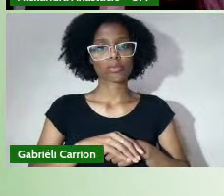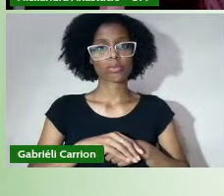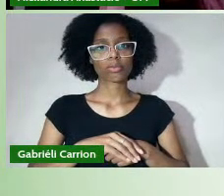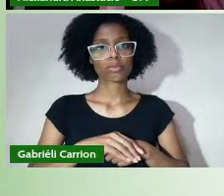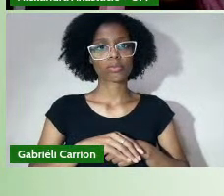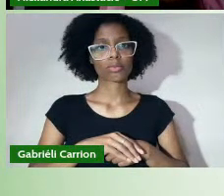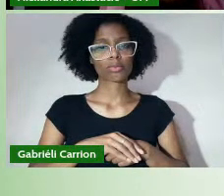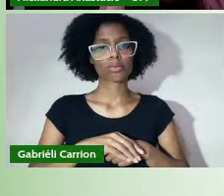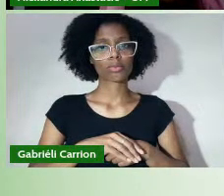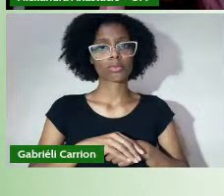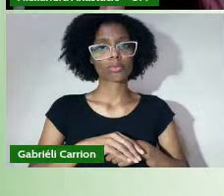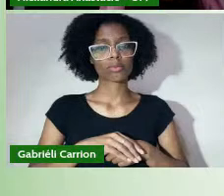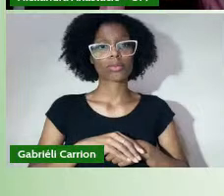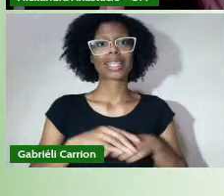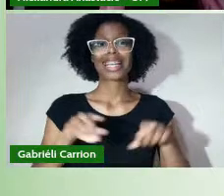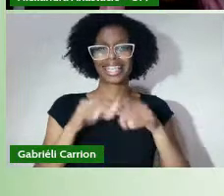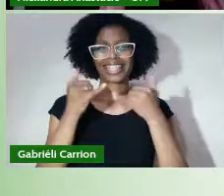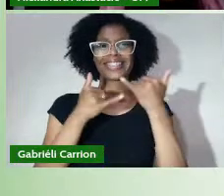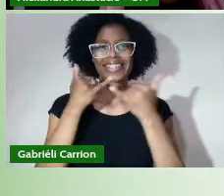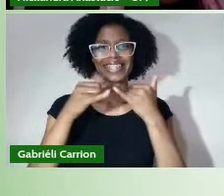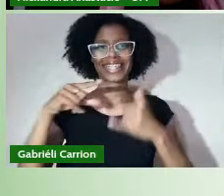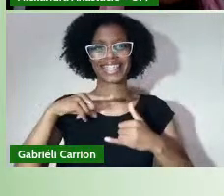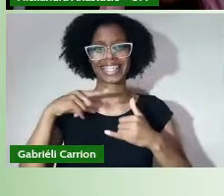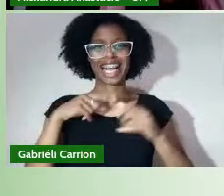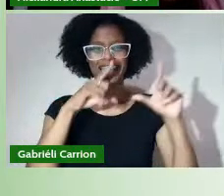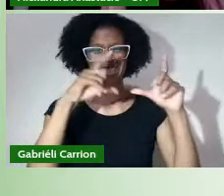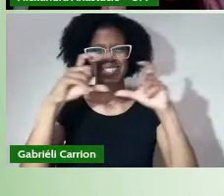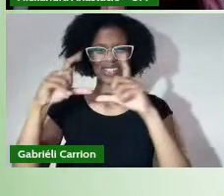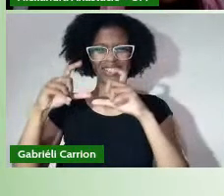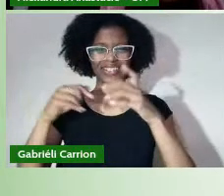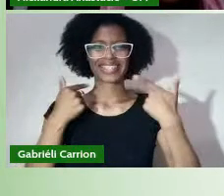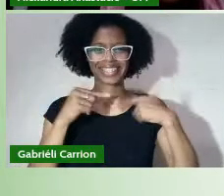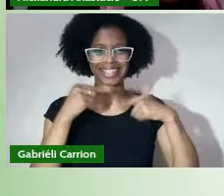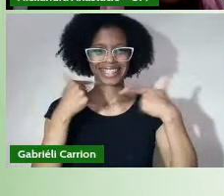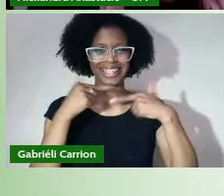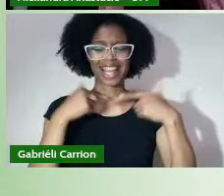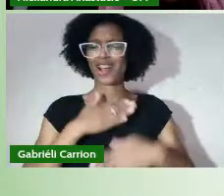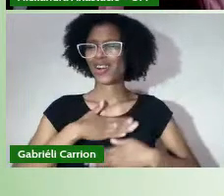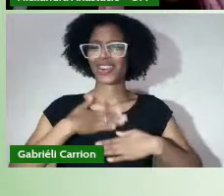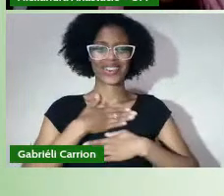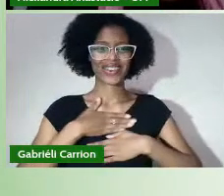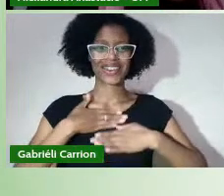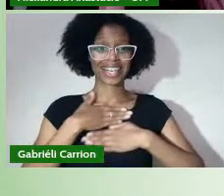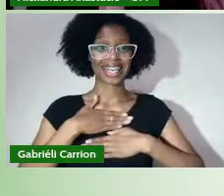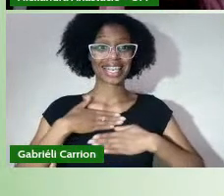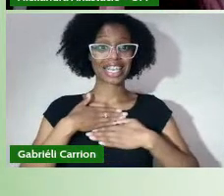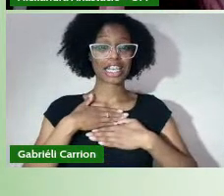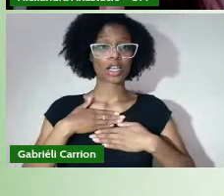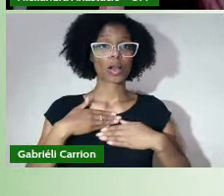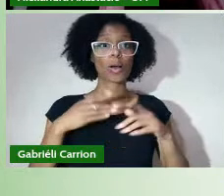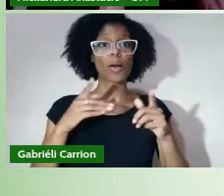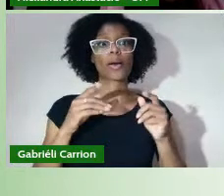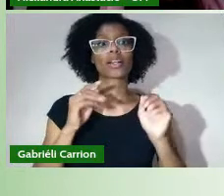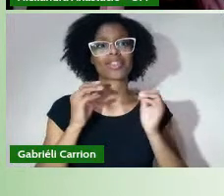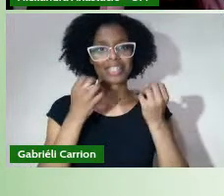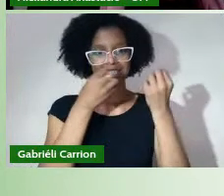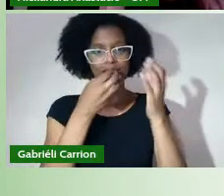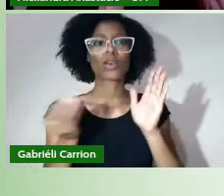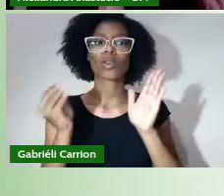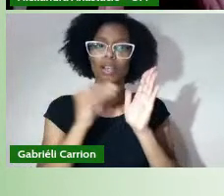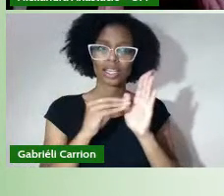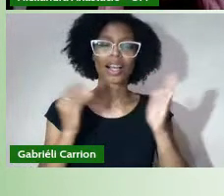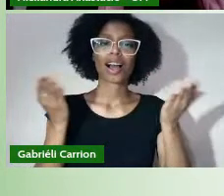E aqui uma brincadeirinha, né, com essas fotos engraçadinhas, eu adoro esses memezinhos. E aí, colocando novamente para reforçar,